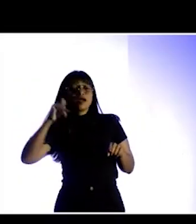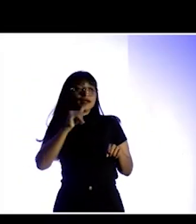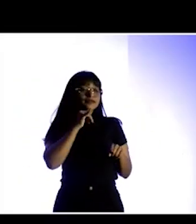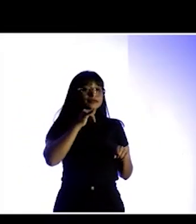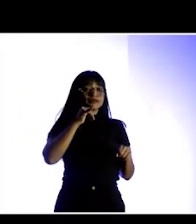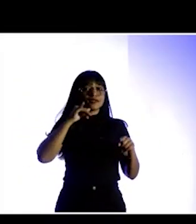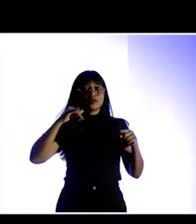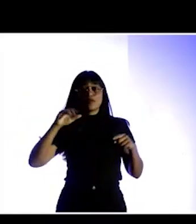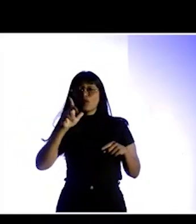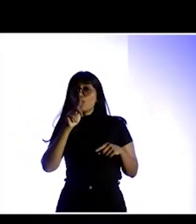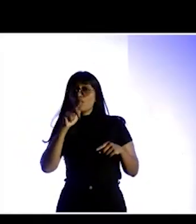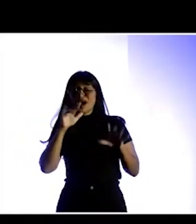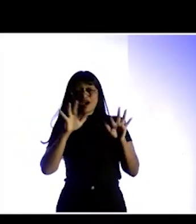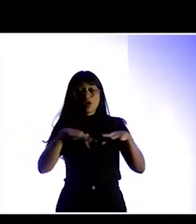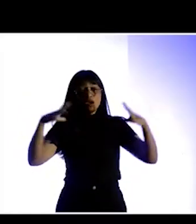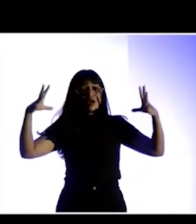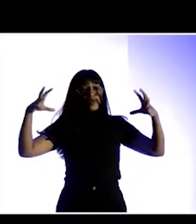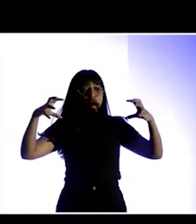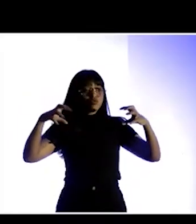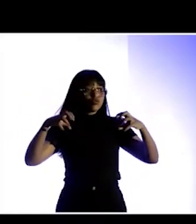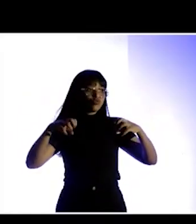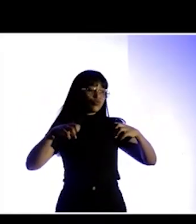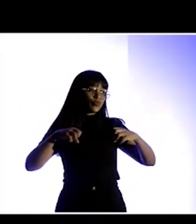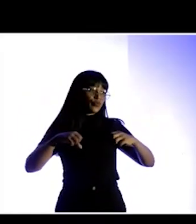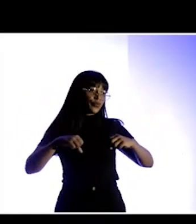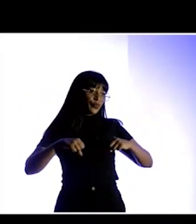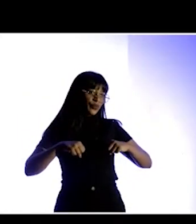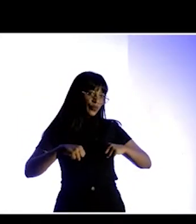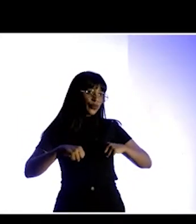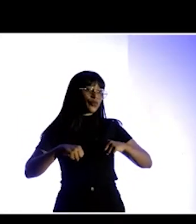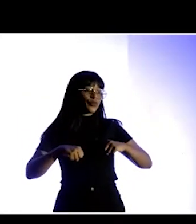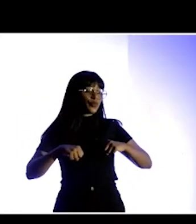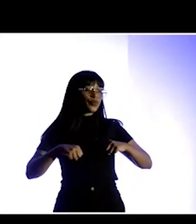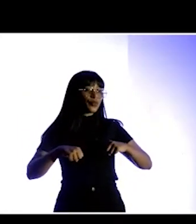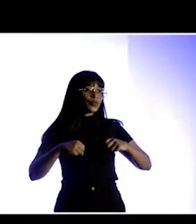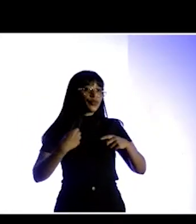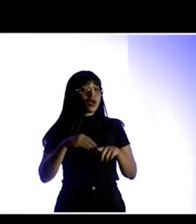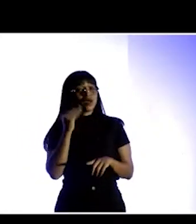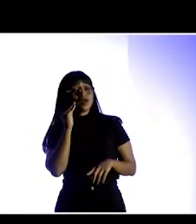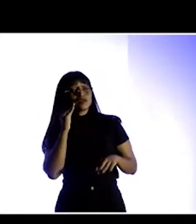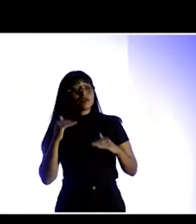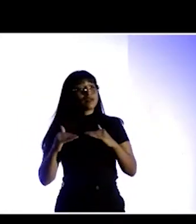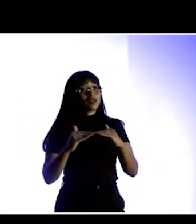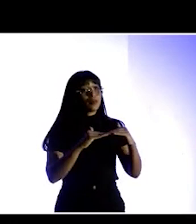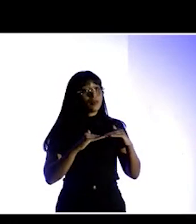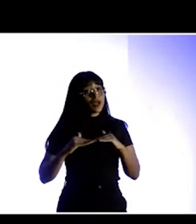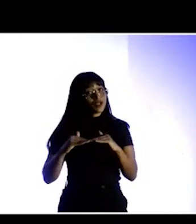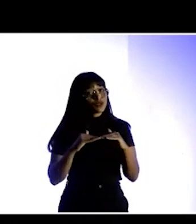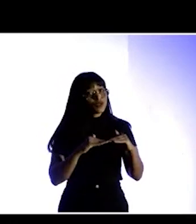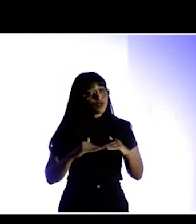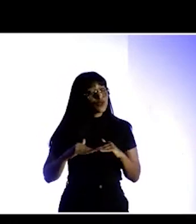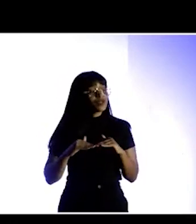de desafios associados a gerir a incerteza profunda, padronizar o uso de cenários climáticos. Né, hoje, cada